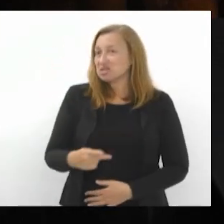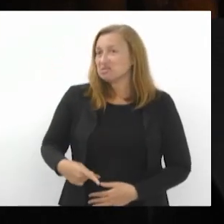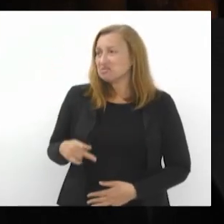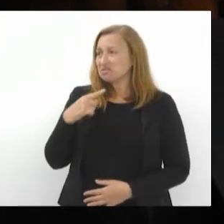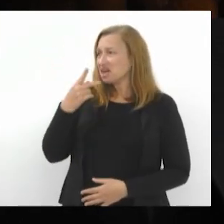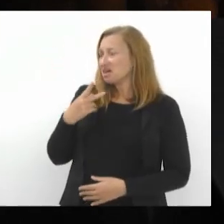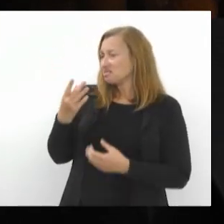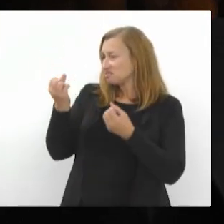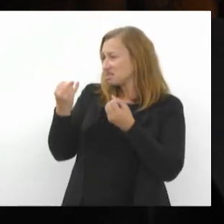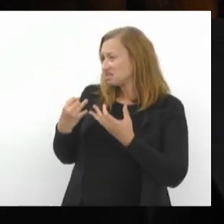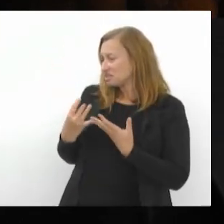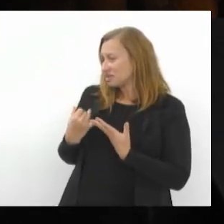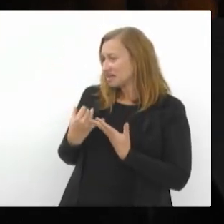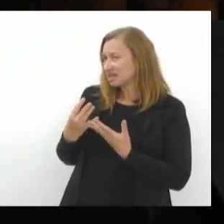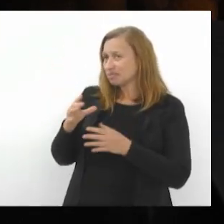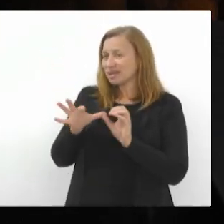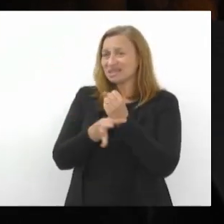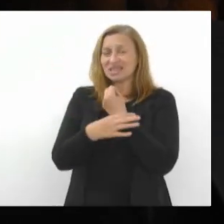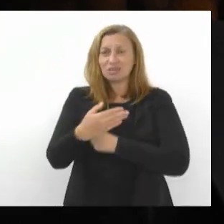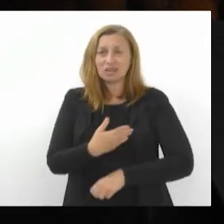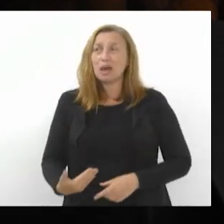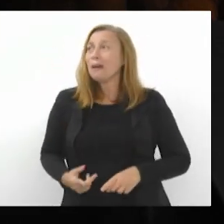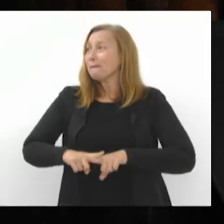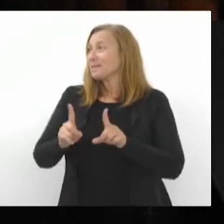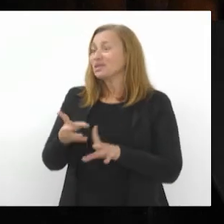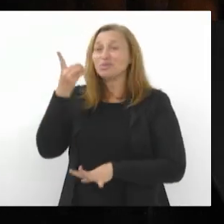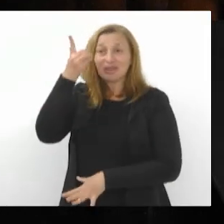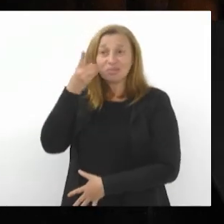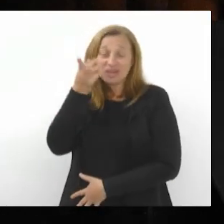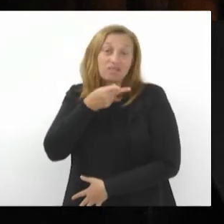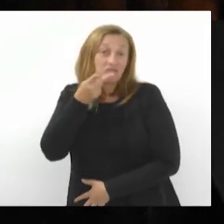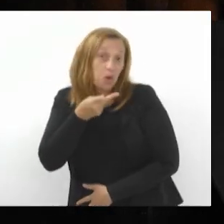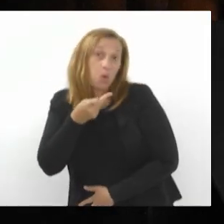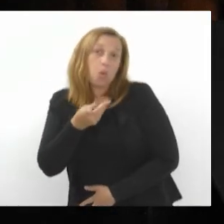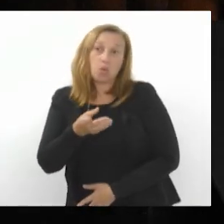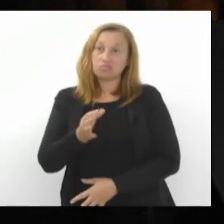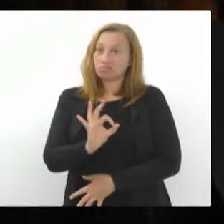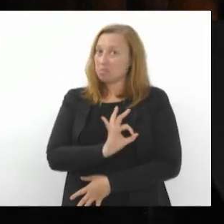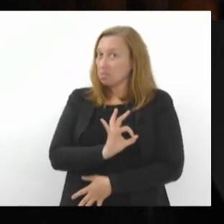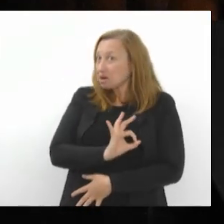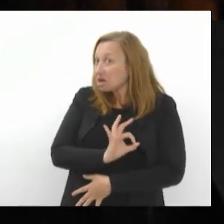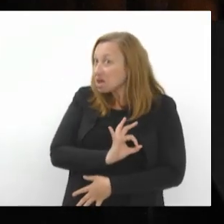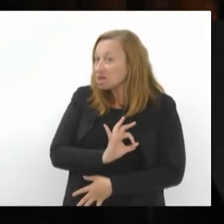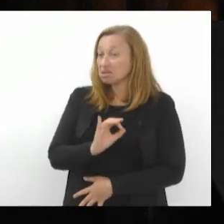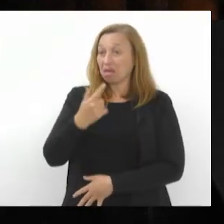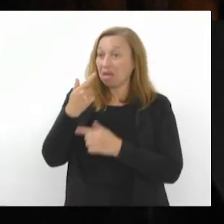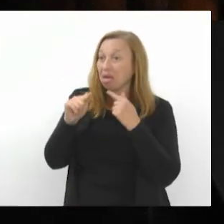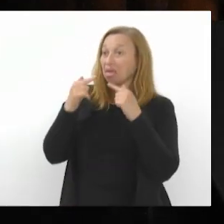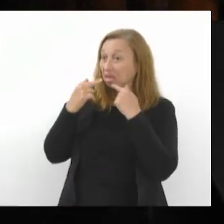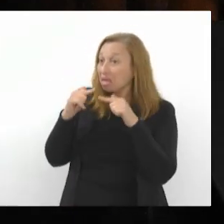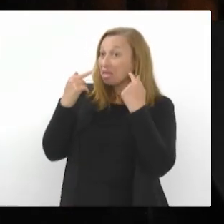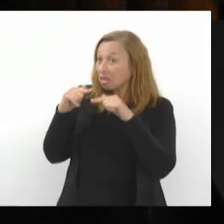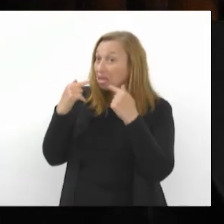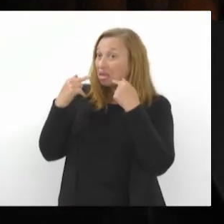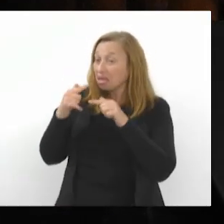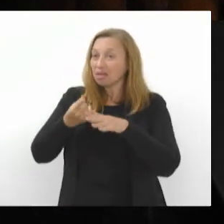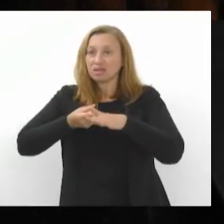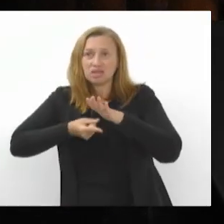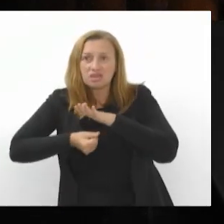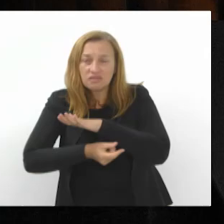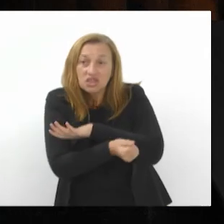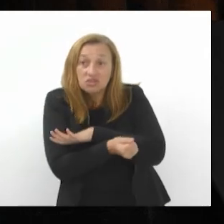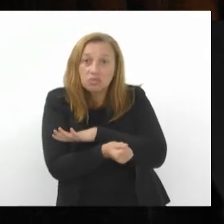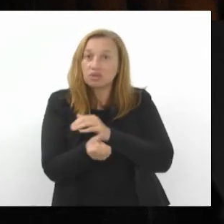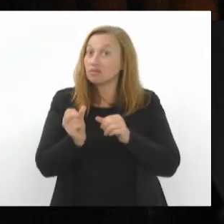detalhe da segurança pública, mas como a deputada que me antecedeu falou da segurança pública, né, e reclamou bastante do investimento que vem